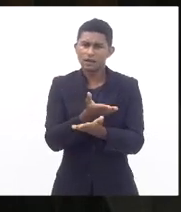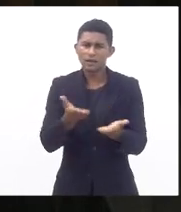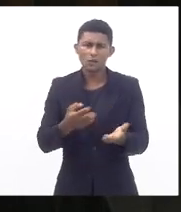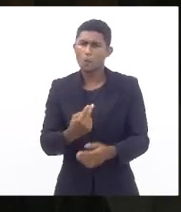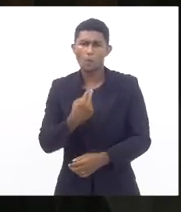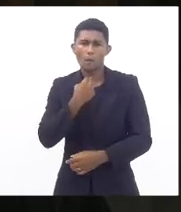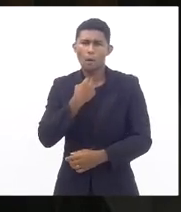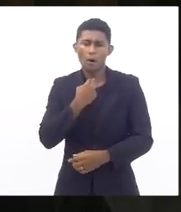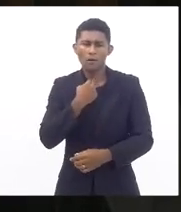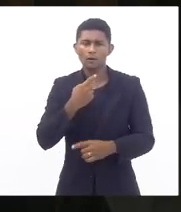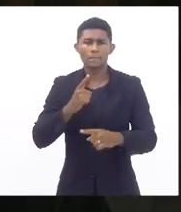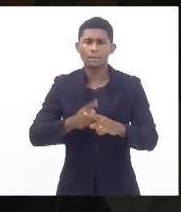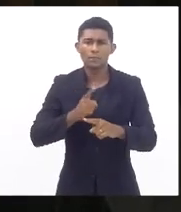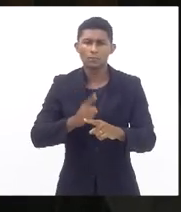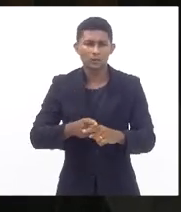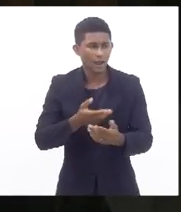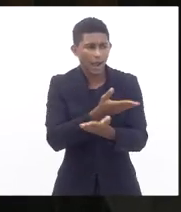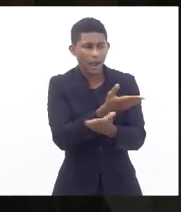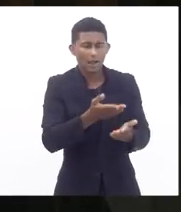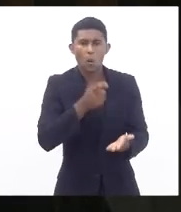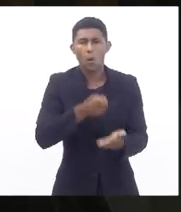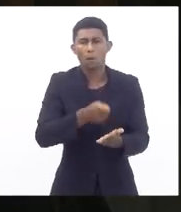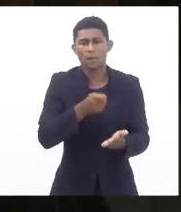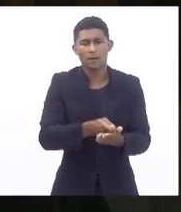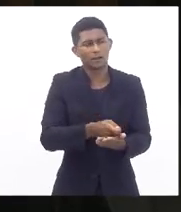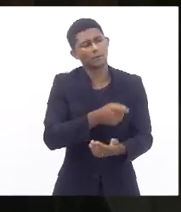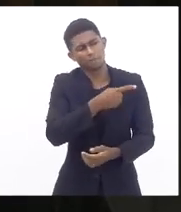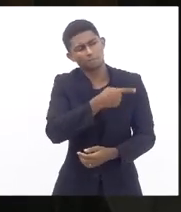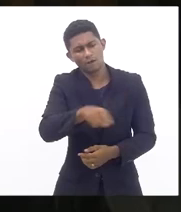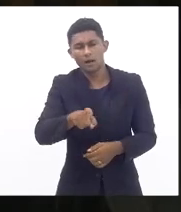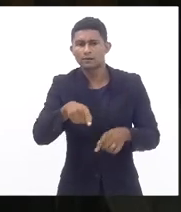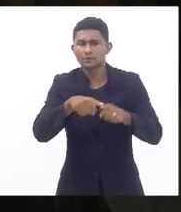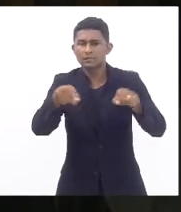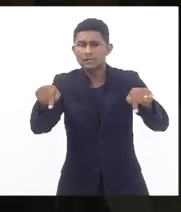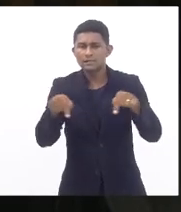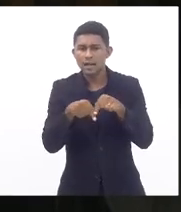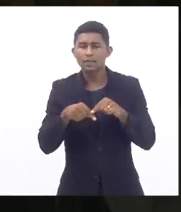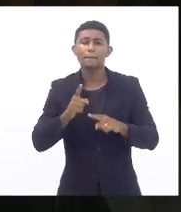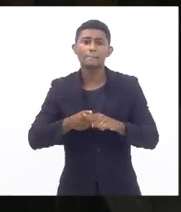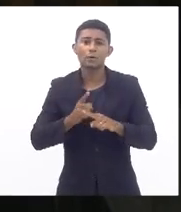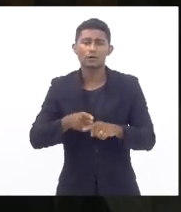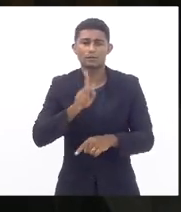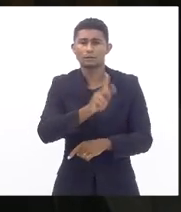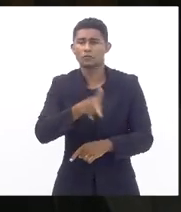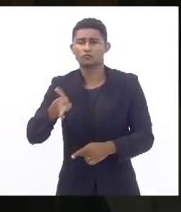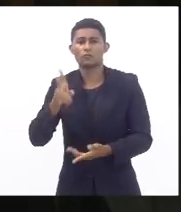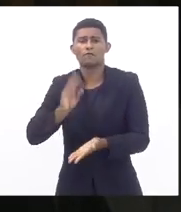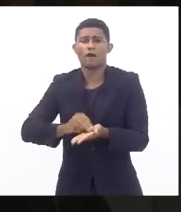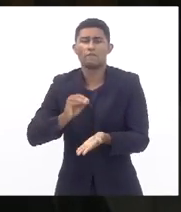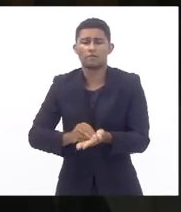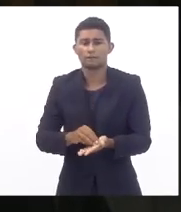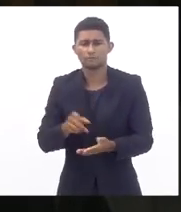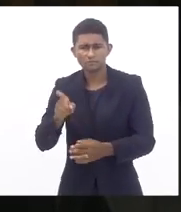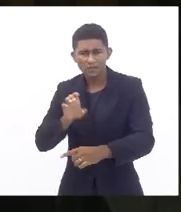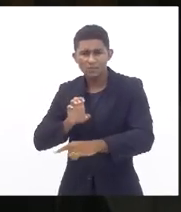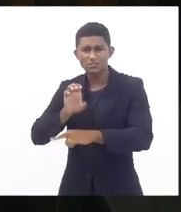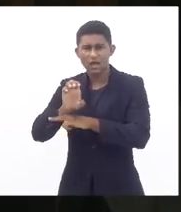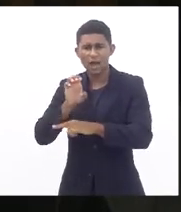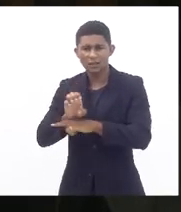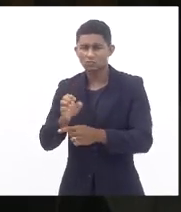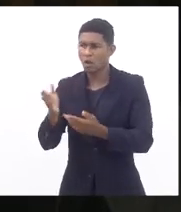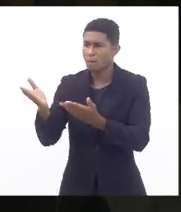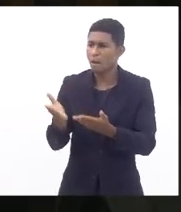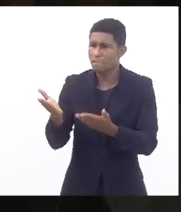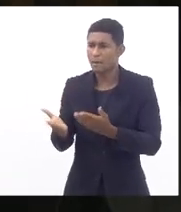esse papel, porque estão sendo empurrados para a sala de aula, porque faltam professores, e o Estado não está convocando na educação, embora